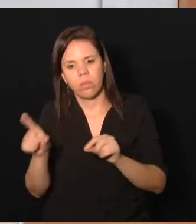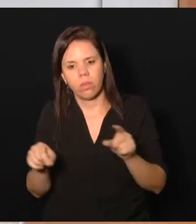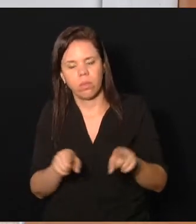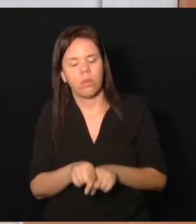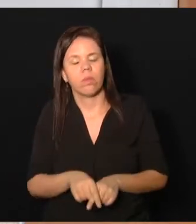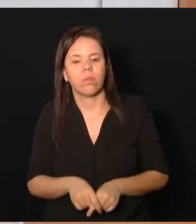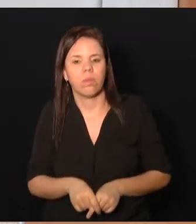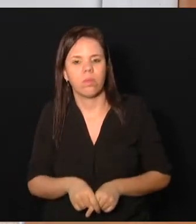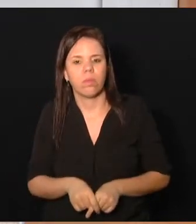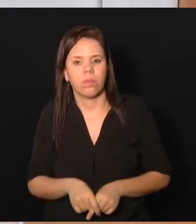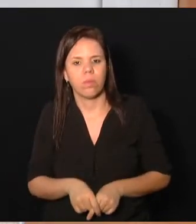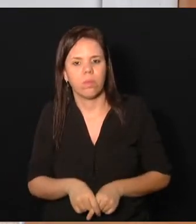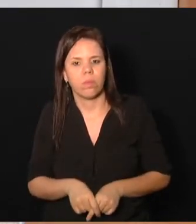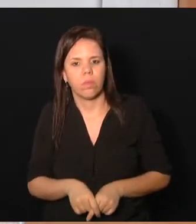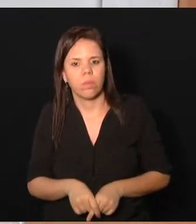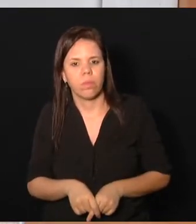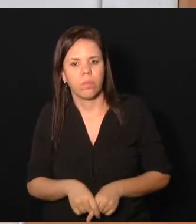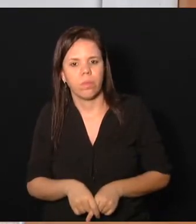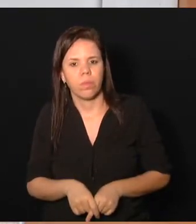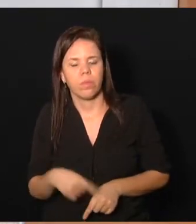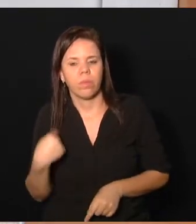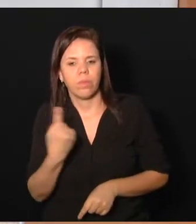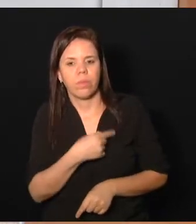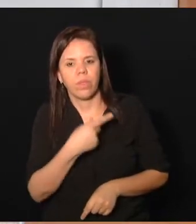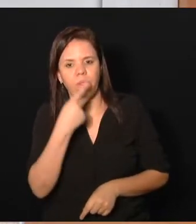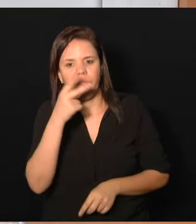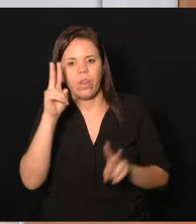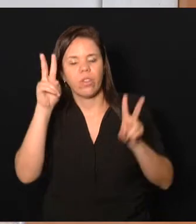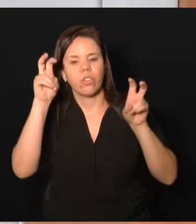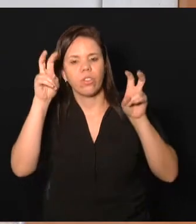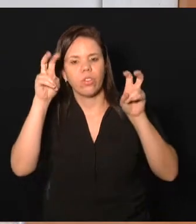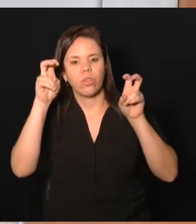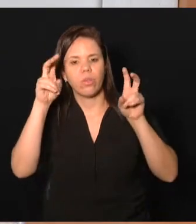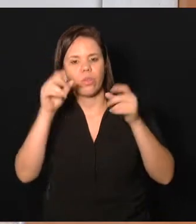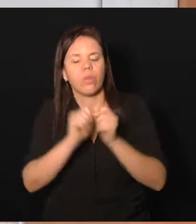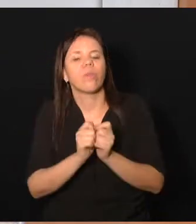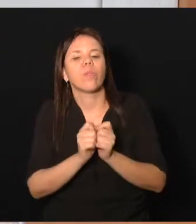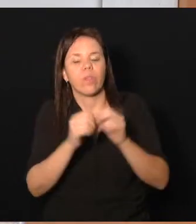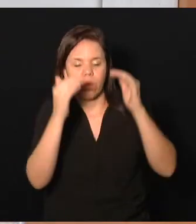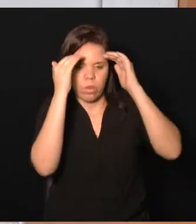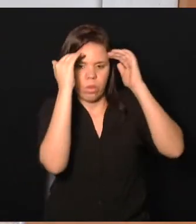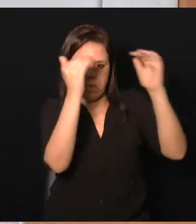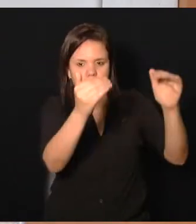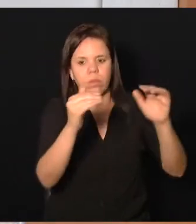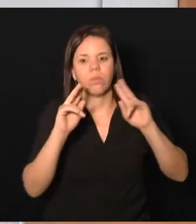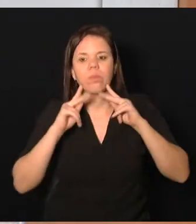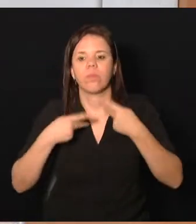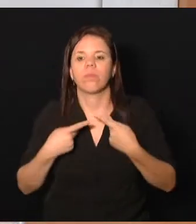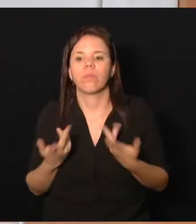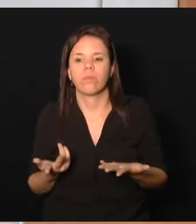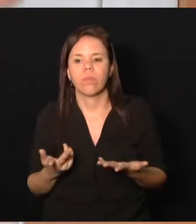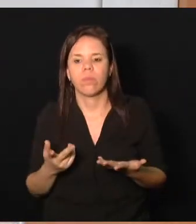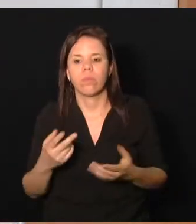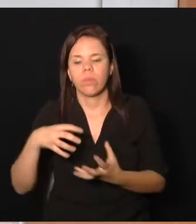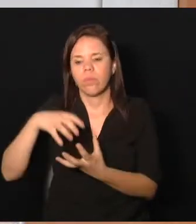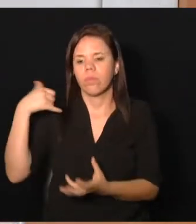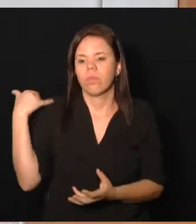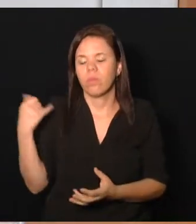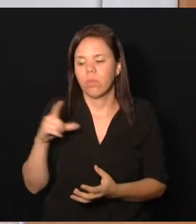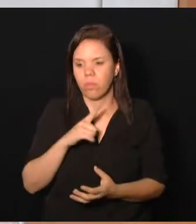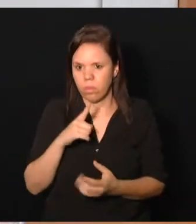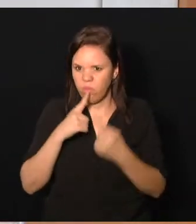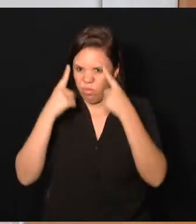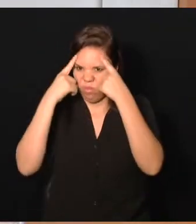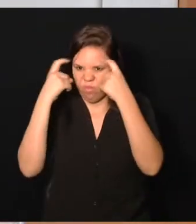o maior dos princípios que a gente fala tem sobre o princípio da dignidade humana. Porque os idosos eles têm violência